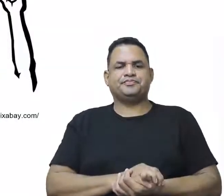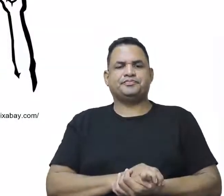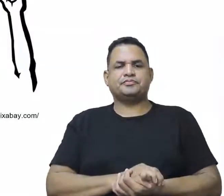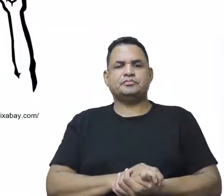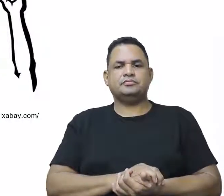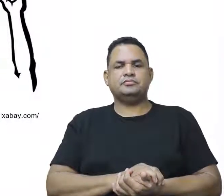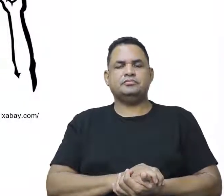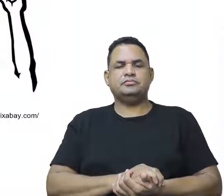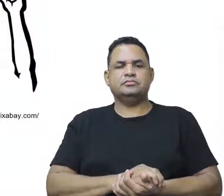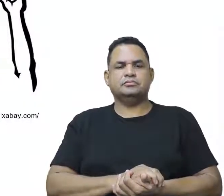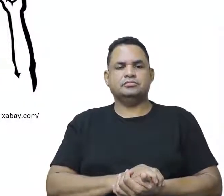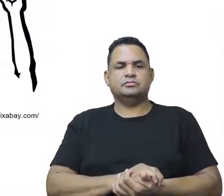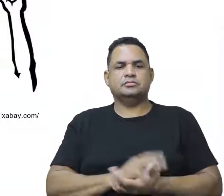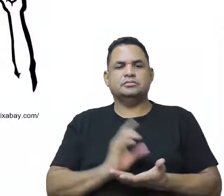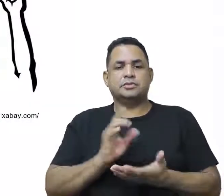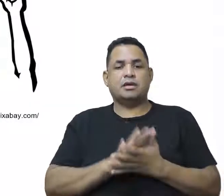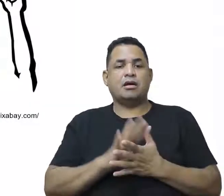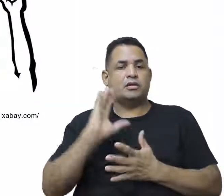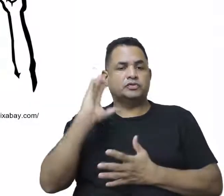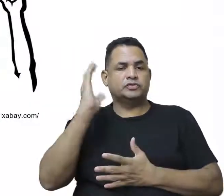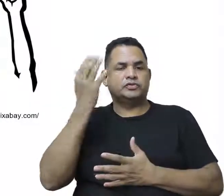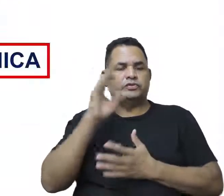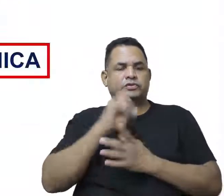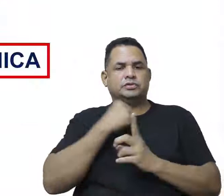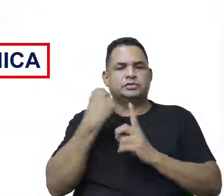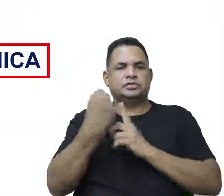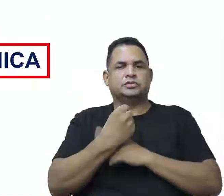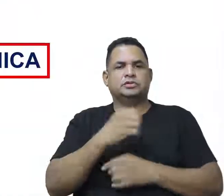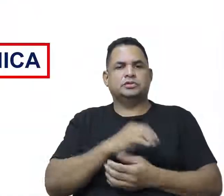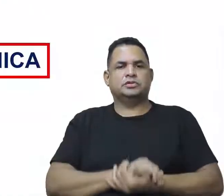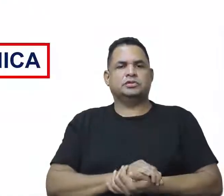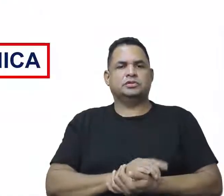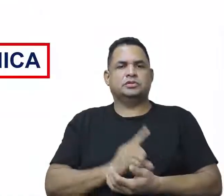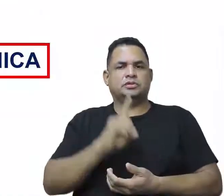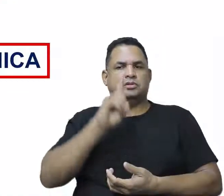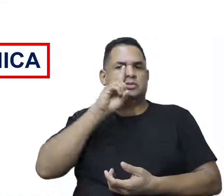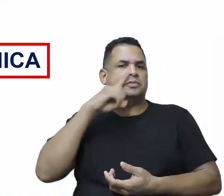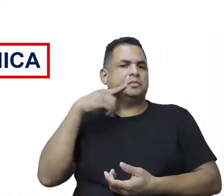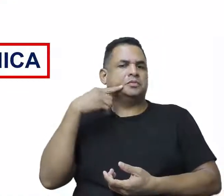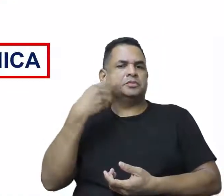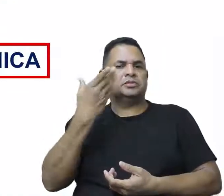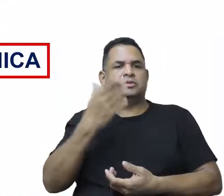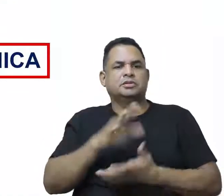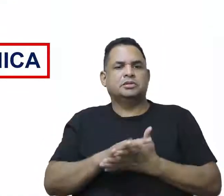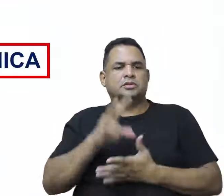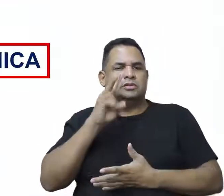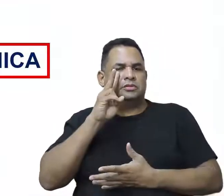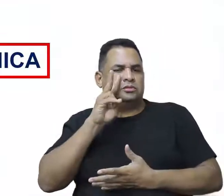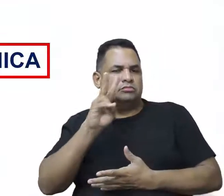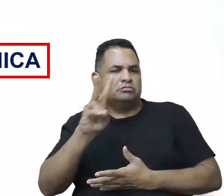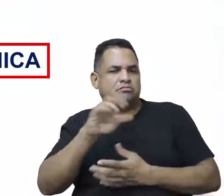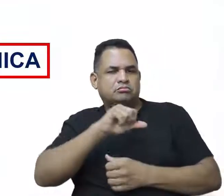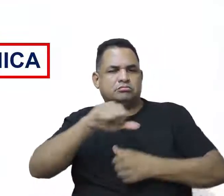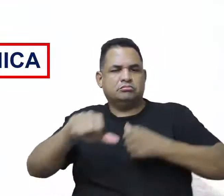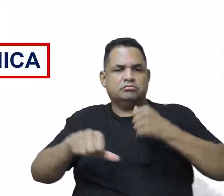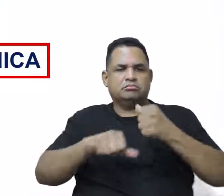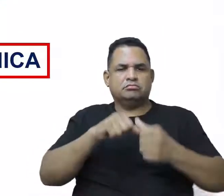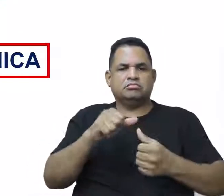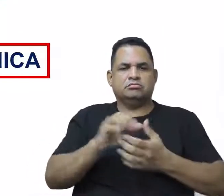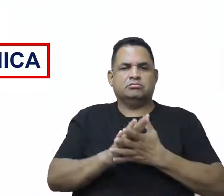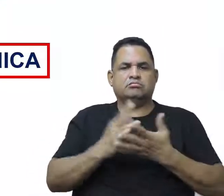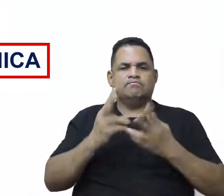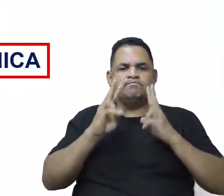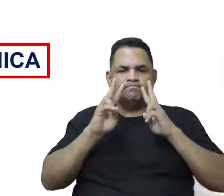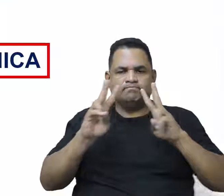só a revolução seria a solução para essa sociedade, tá certo? O Durkheim, ele já vê na questão da mudança social, né?